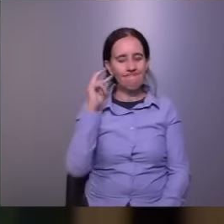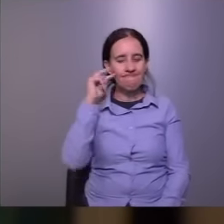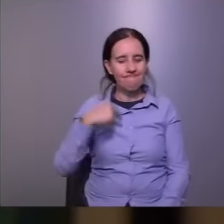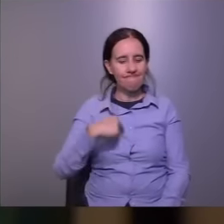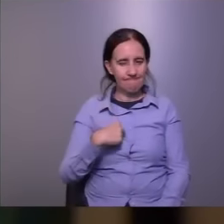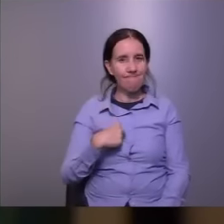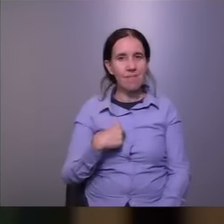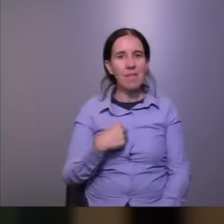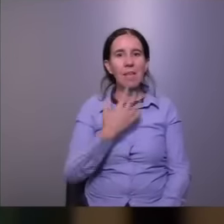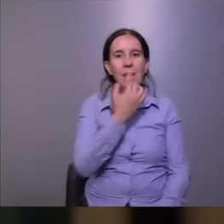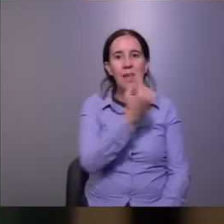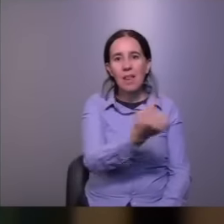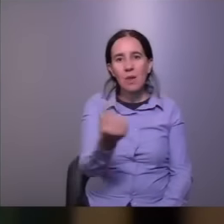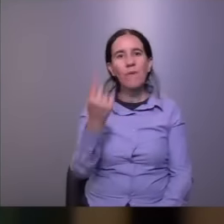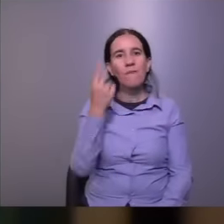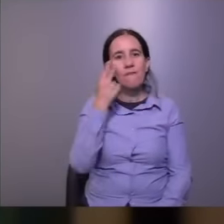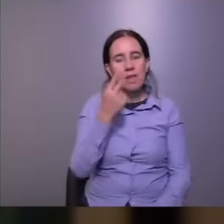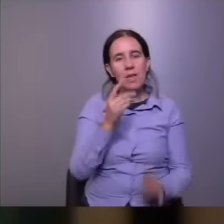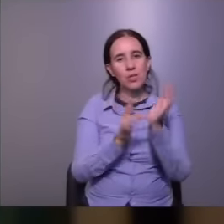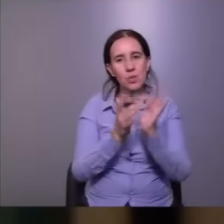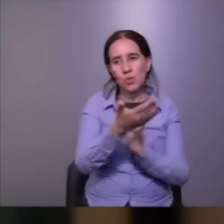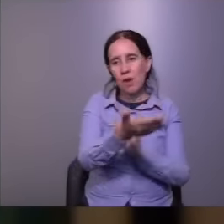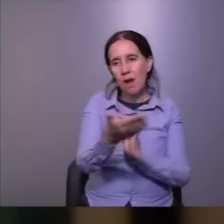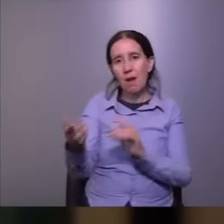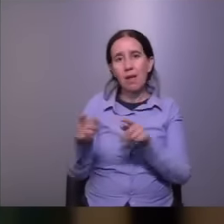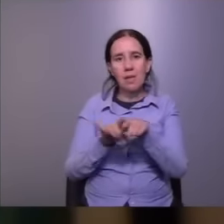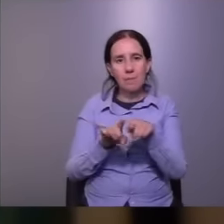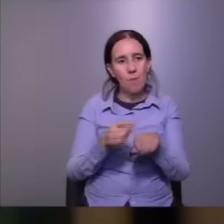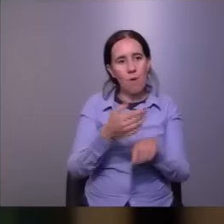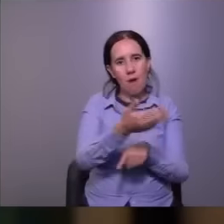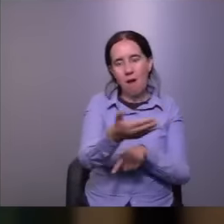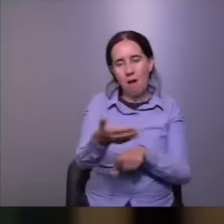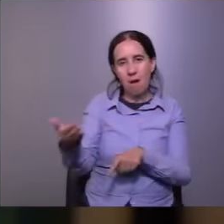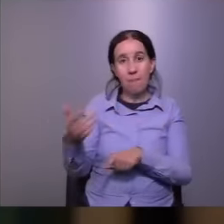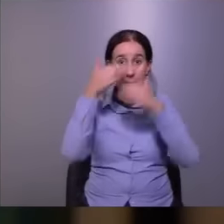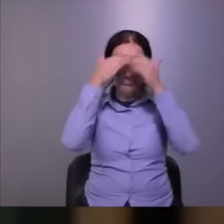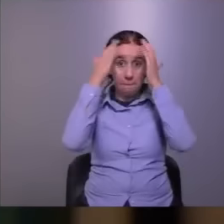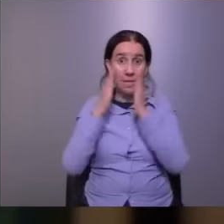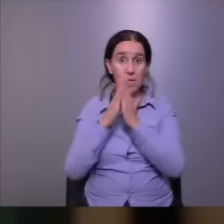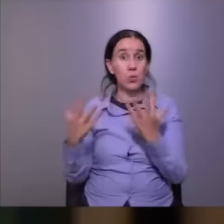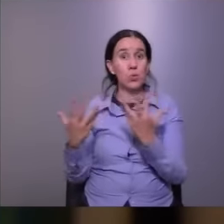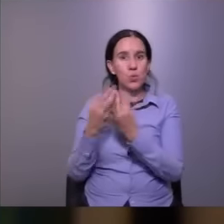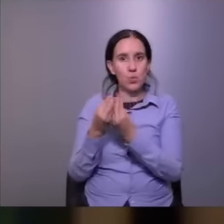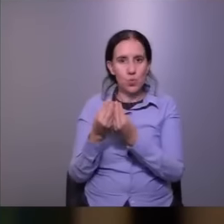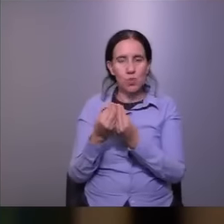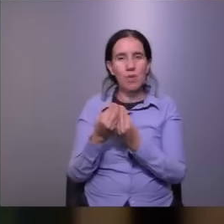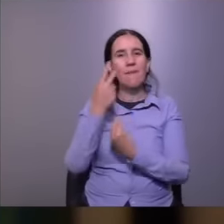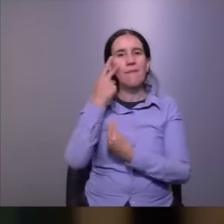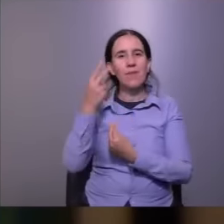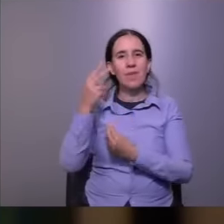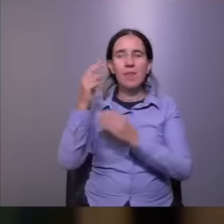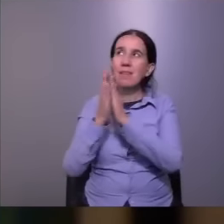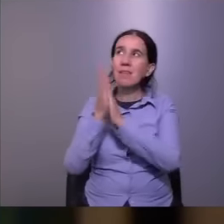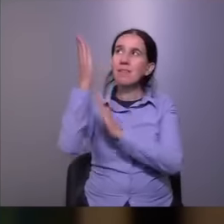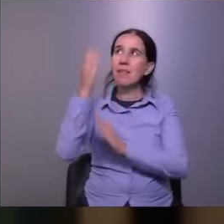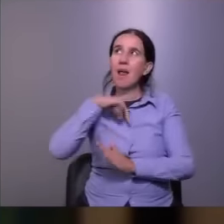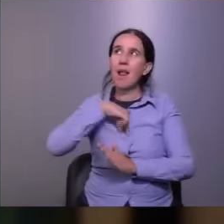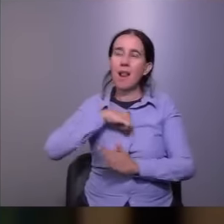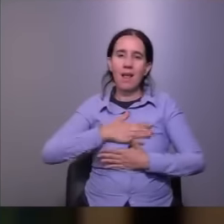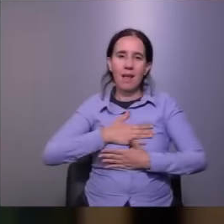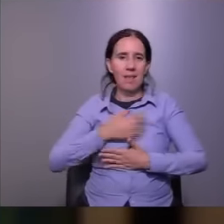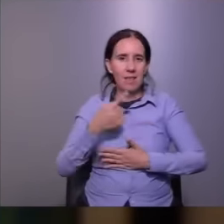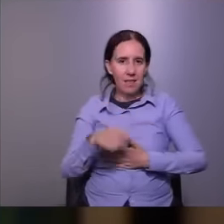vida. Somos desafiados permanentemente a reconhecer Jesus que habita a vida de cada um de nós e dos nossos